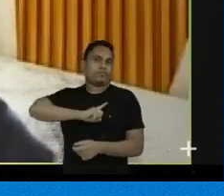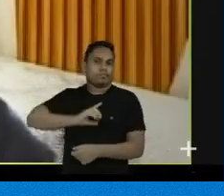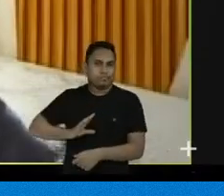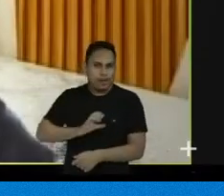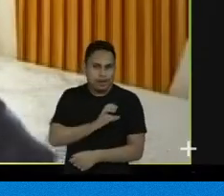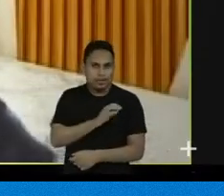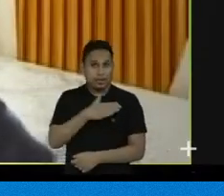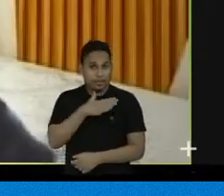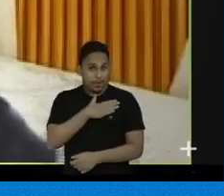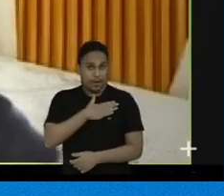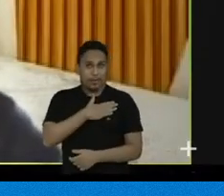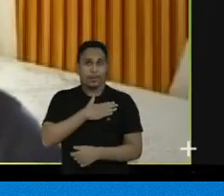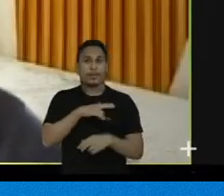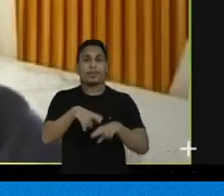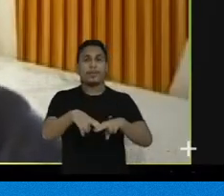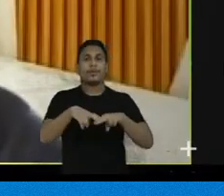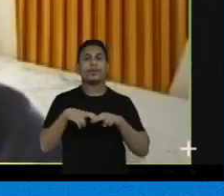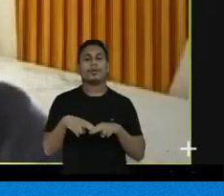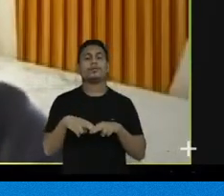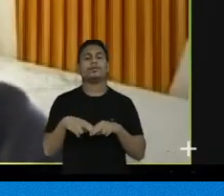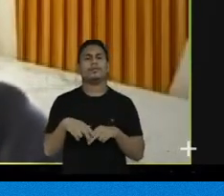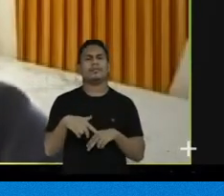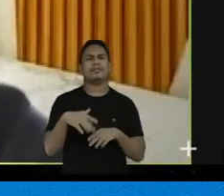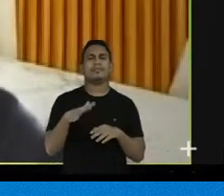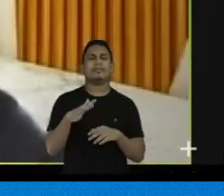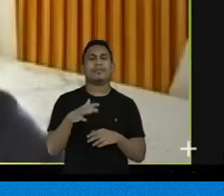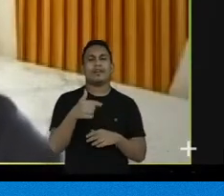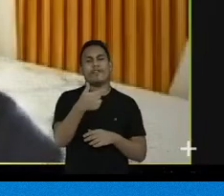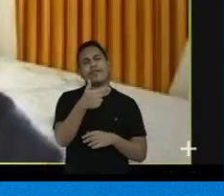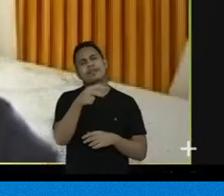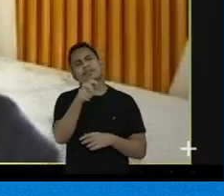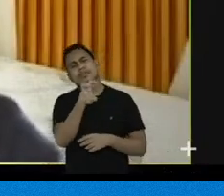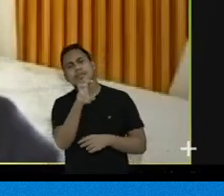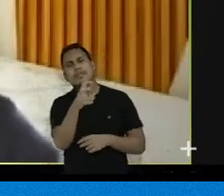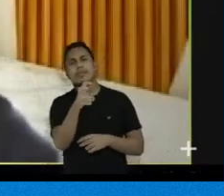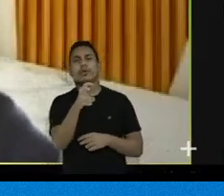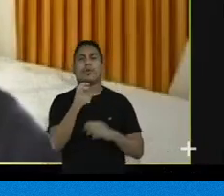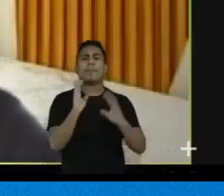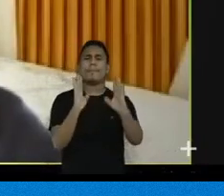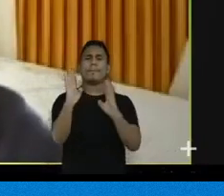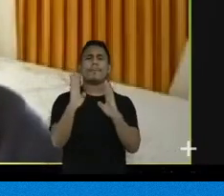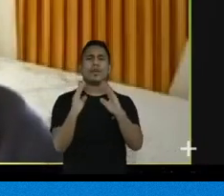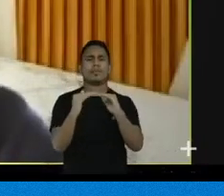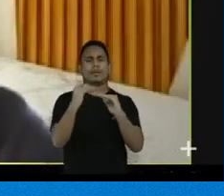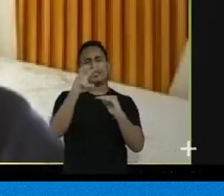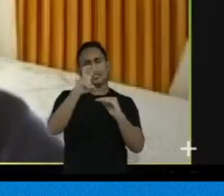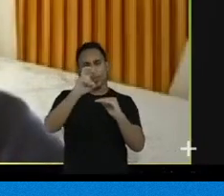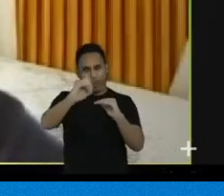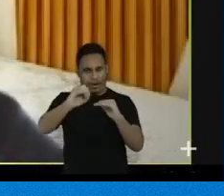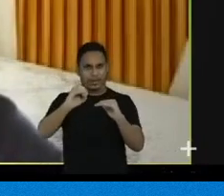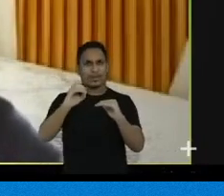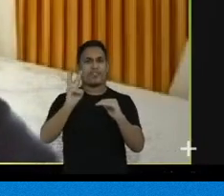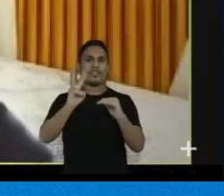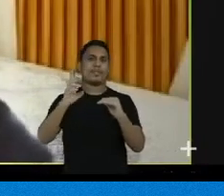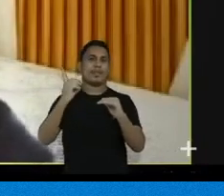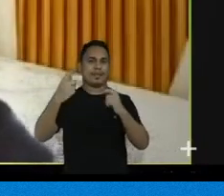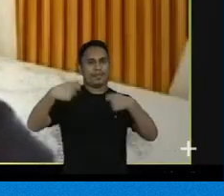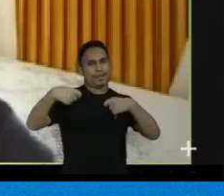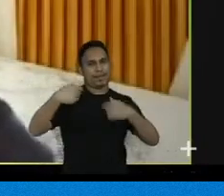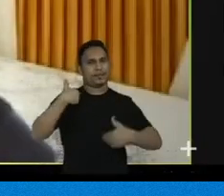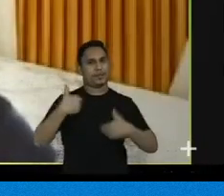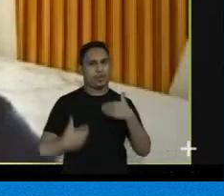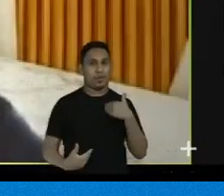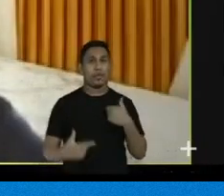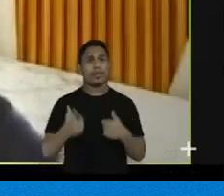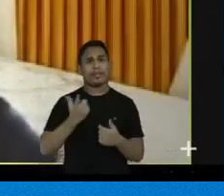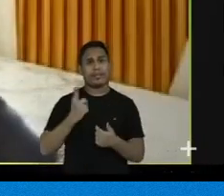nível de 25 hidroxivitamina D de pelo menos 50, tá? Existe alguma controvérsia na